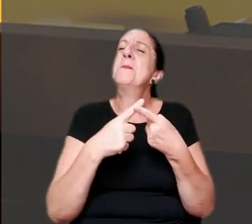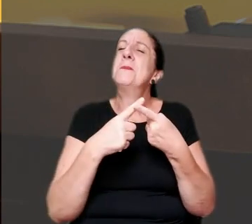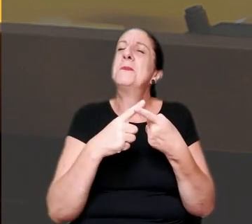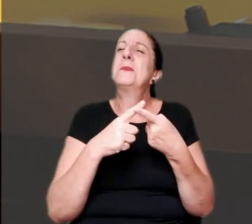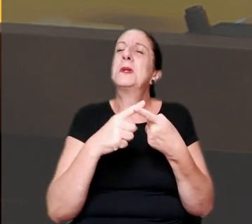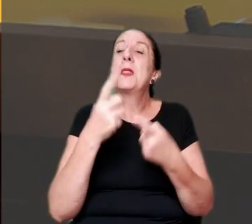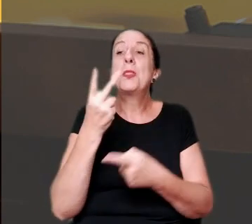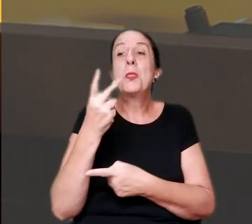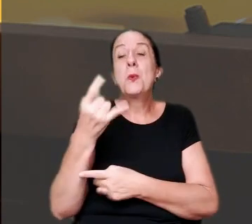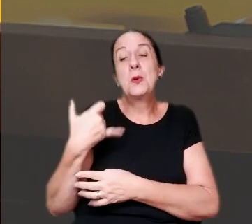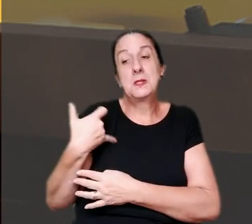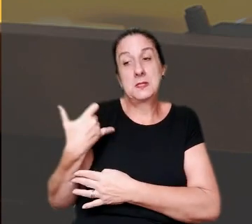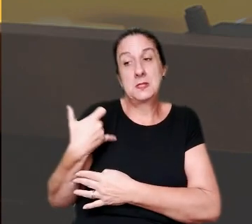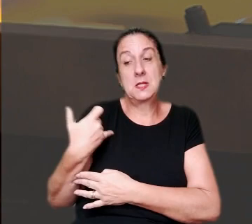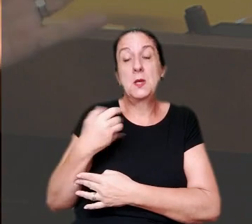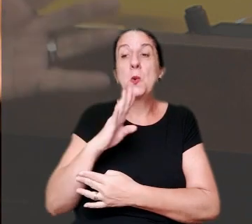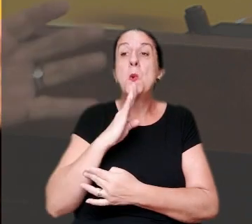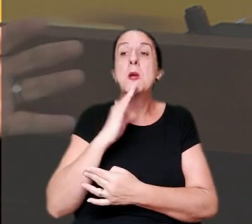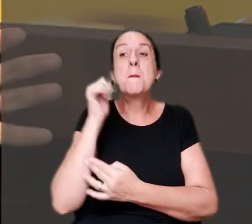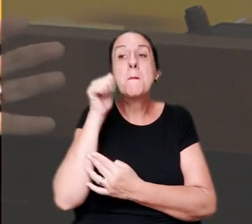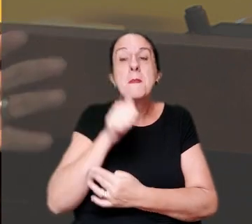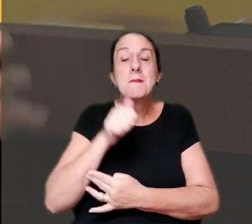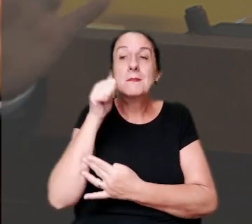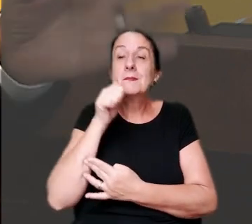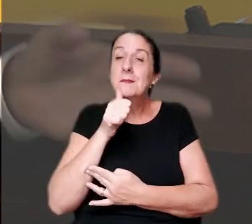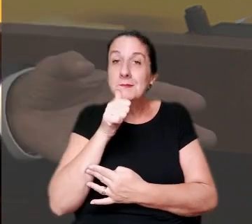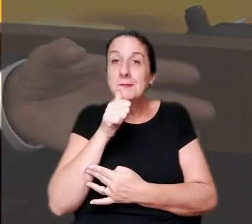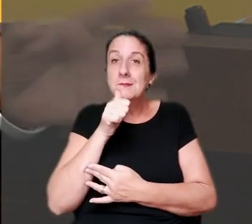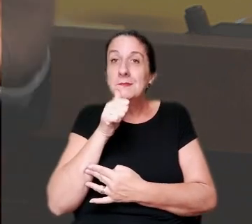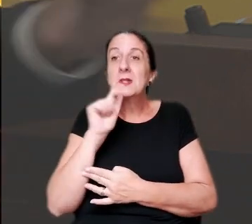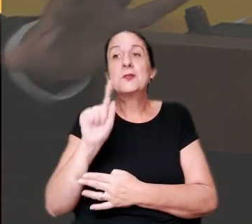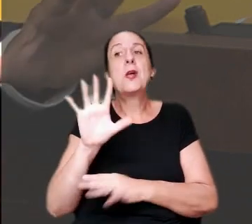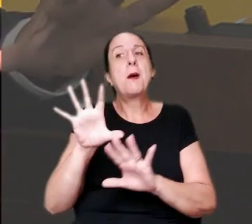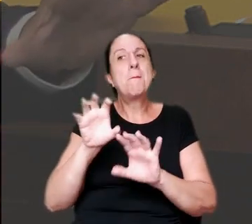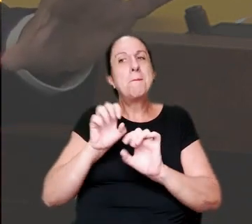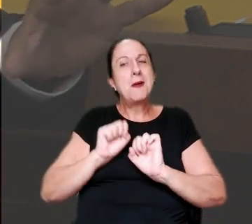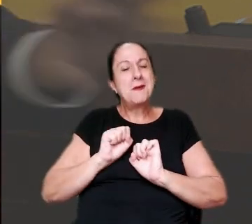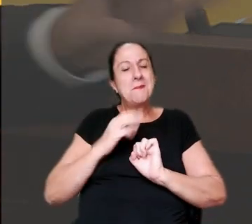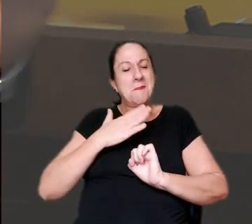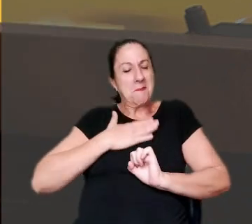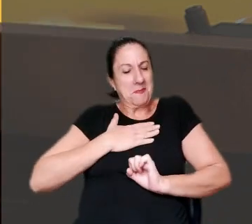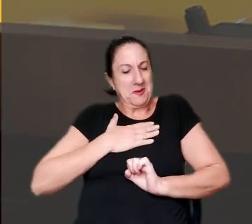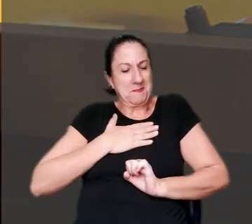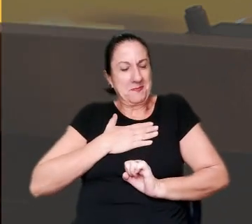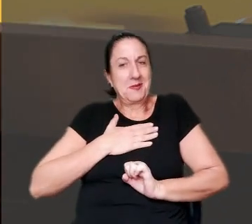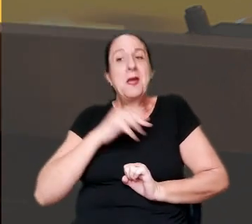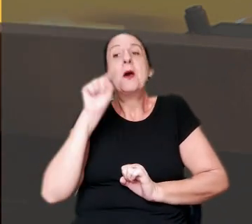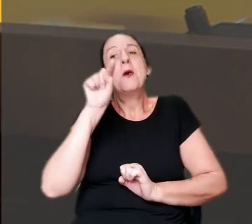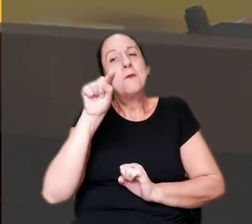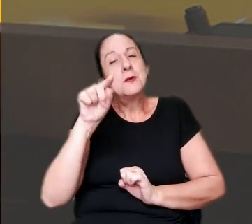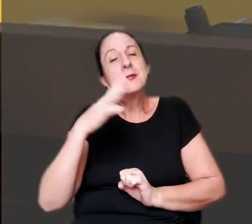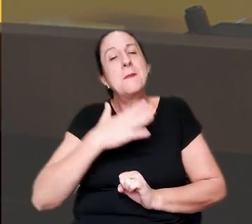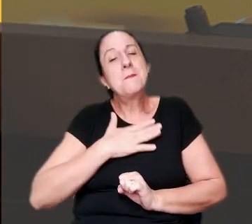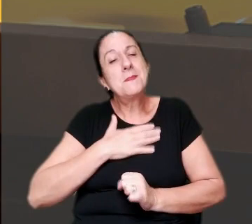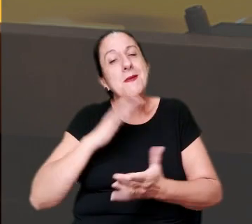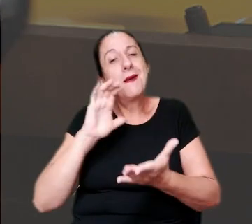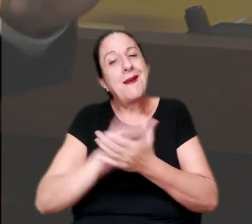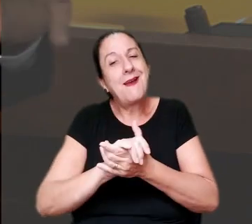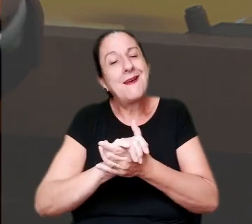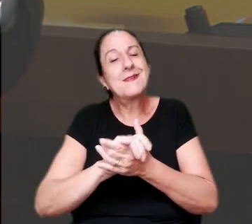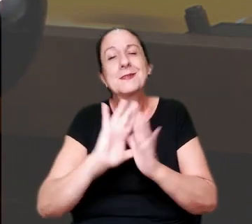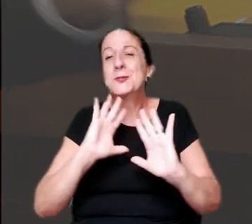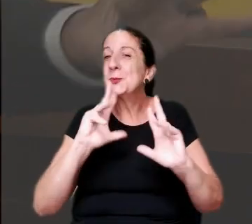né? Porque eu, desde 12 anos, eu conheci uma menina e reservei para mim. Eu dizia a ela,